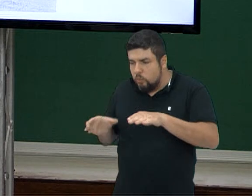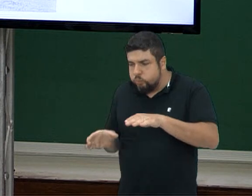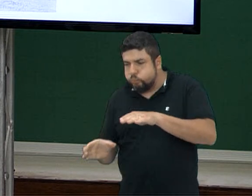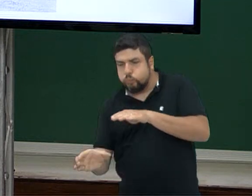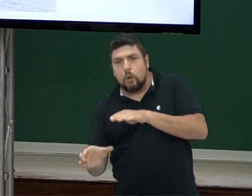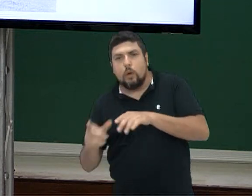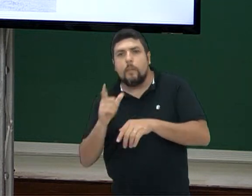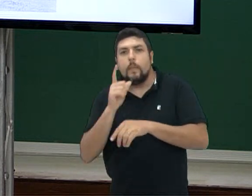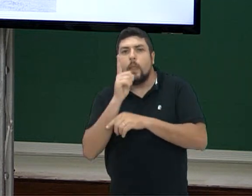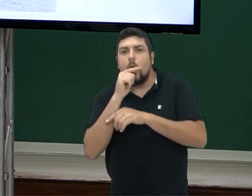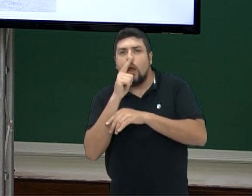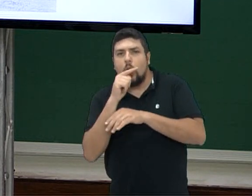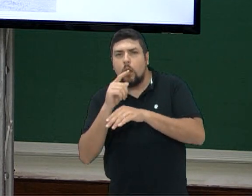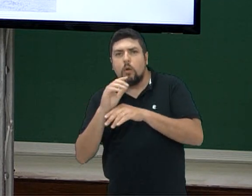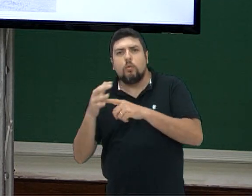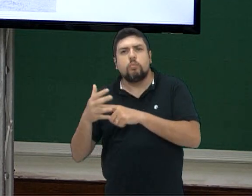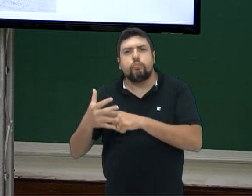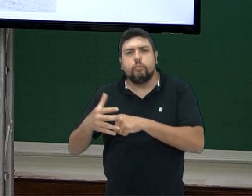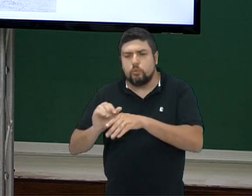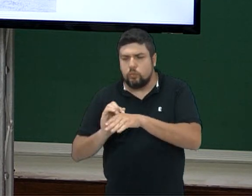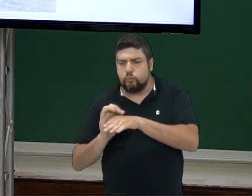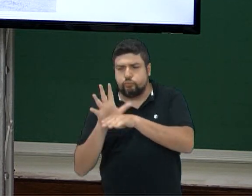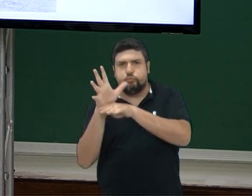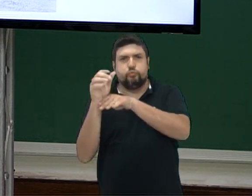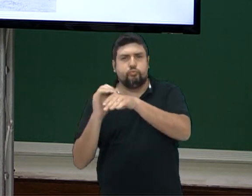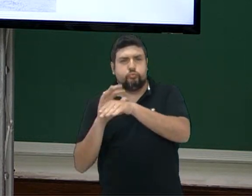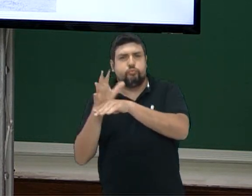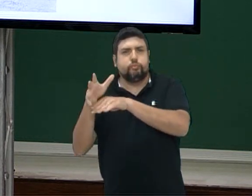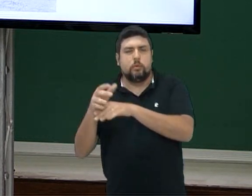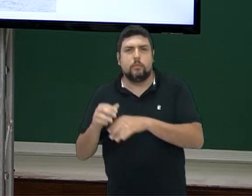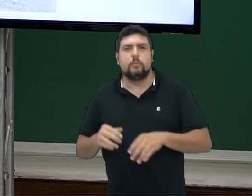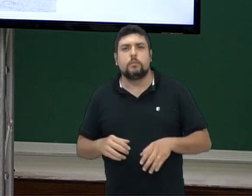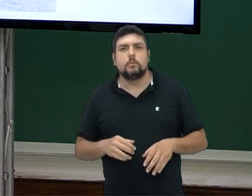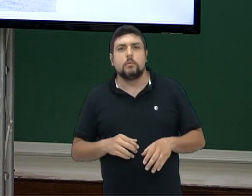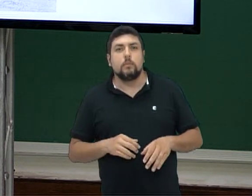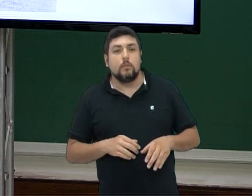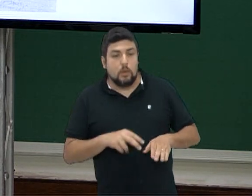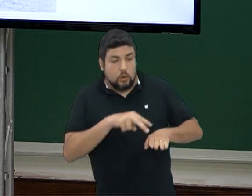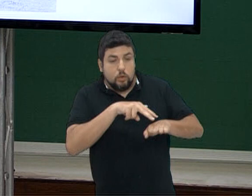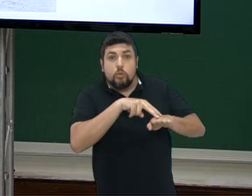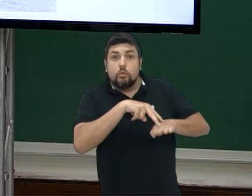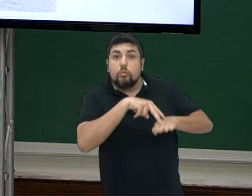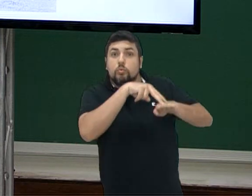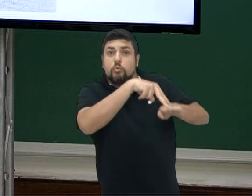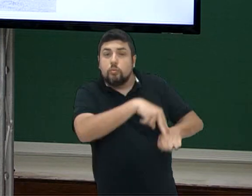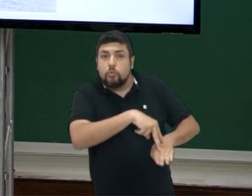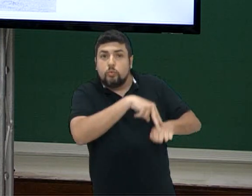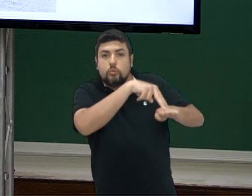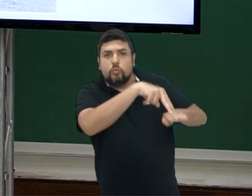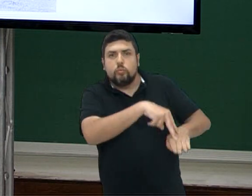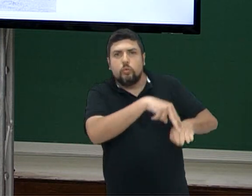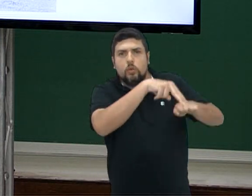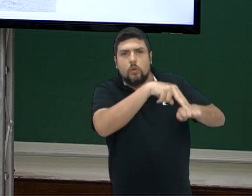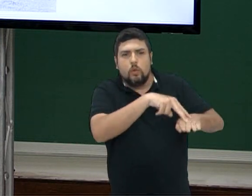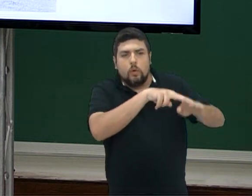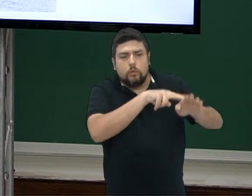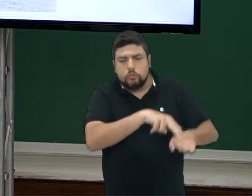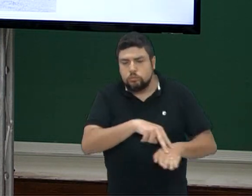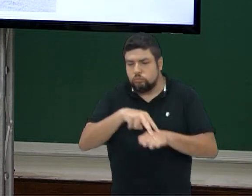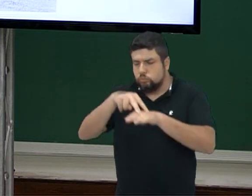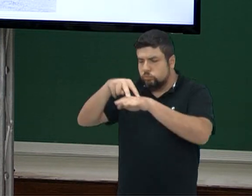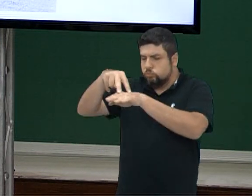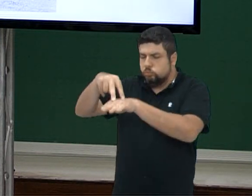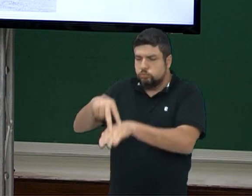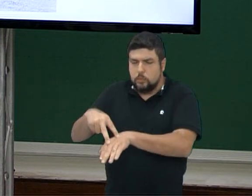natureza. E o surfista, ele queria continuar ali praticando, realizando o seu esporte, já que ele gosta